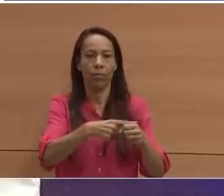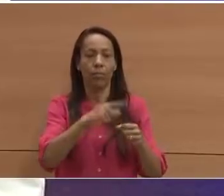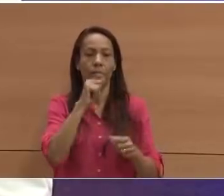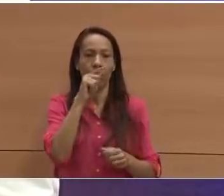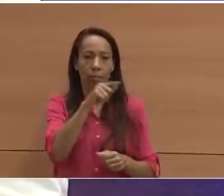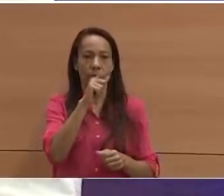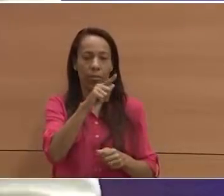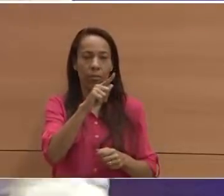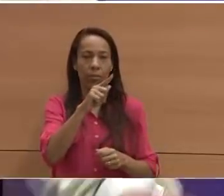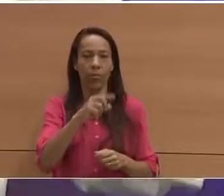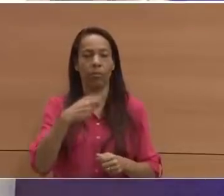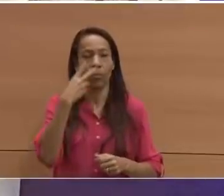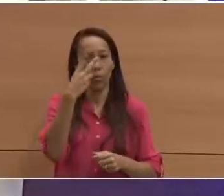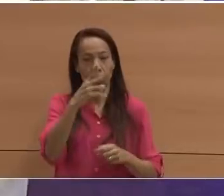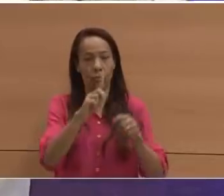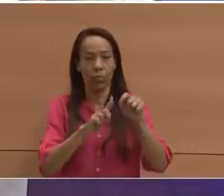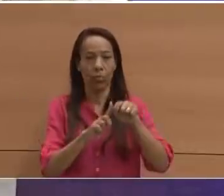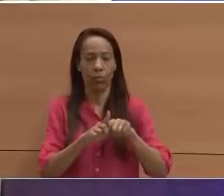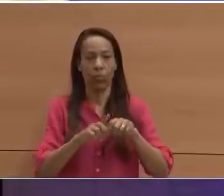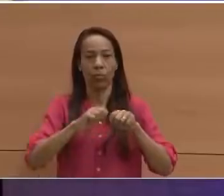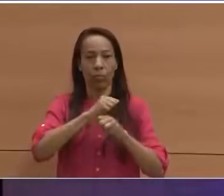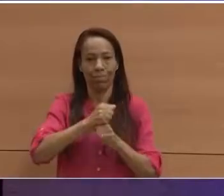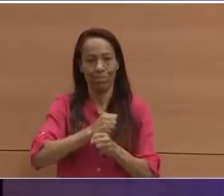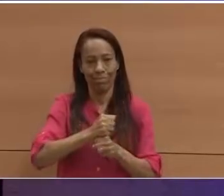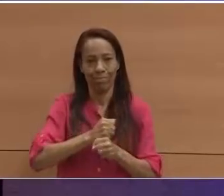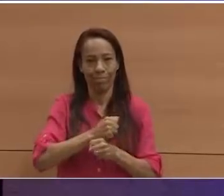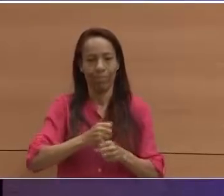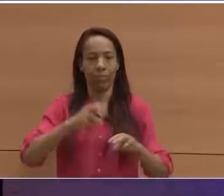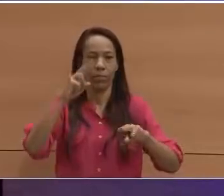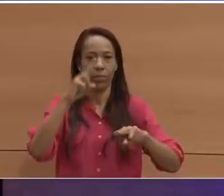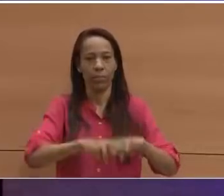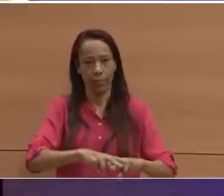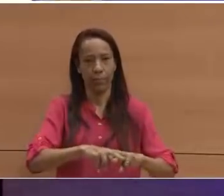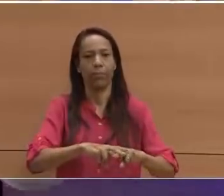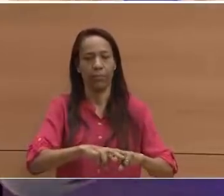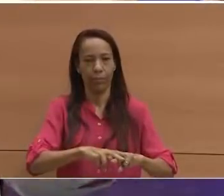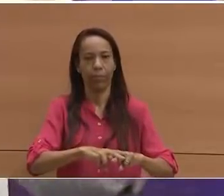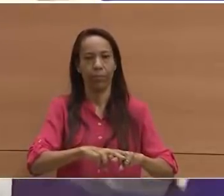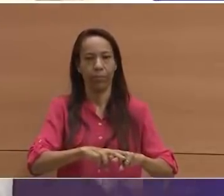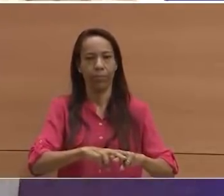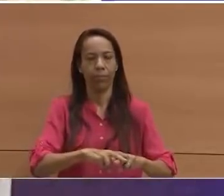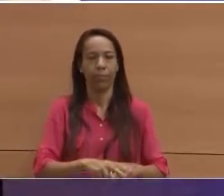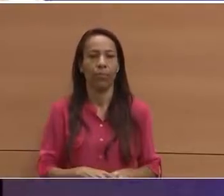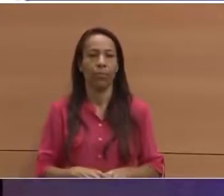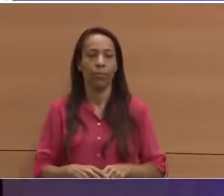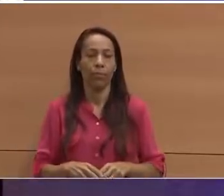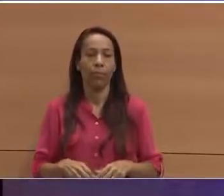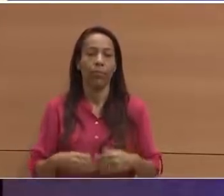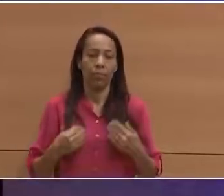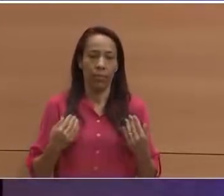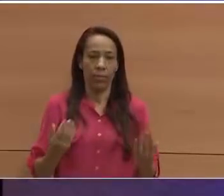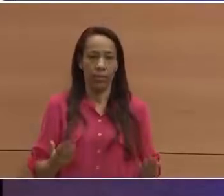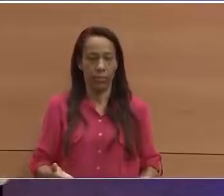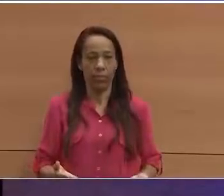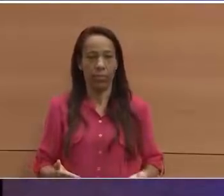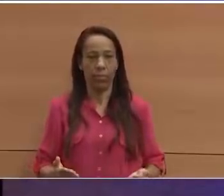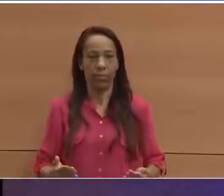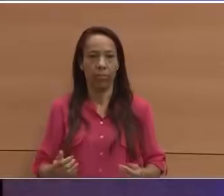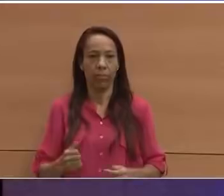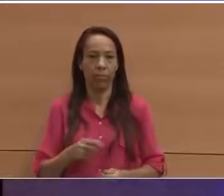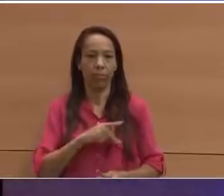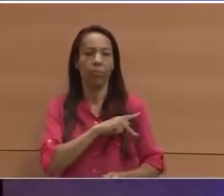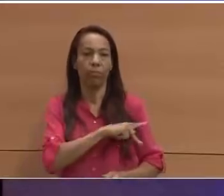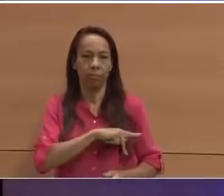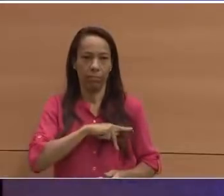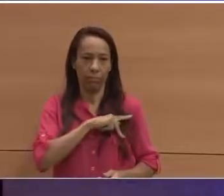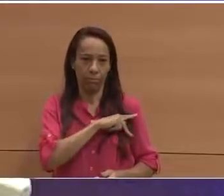ele soube que os judeus estavam armando para que ele voltasse para Jerusalém, e no meio do caminho armar uma cilada e matá-lo,